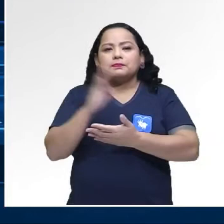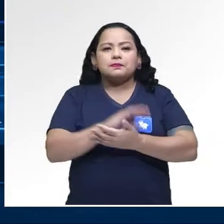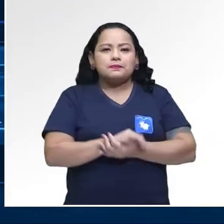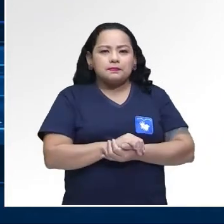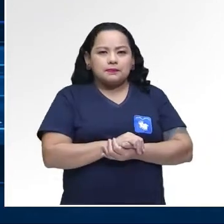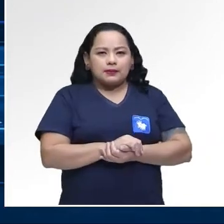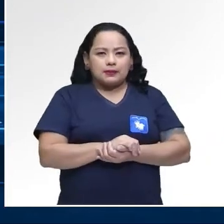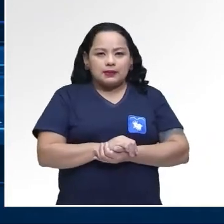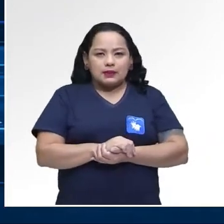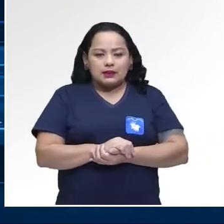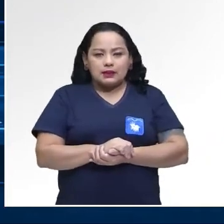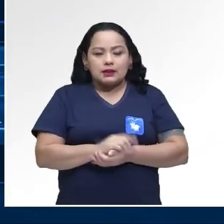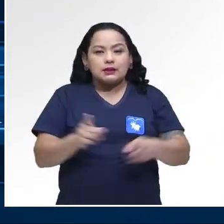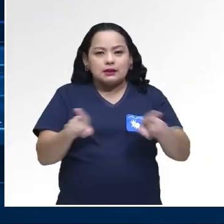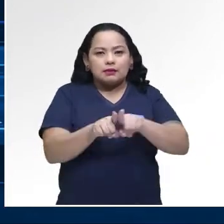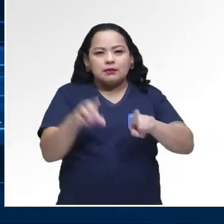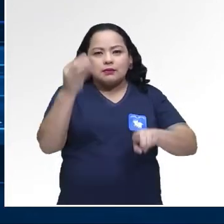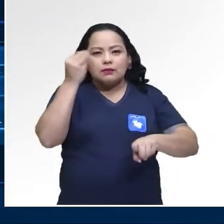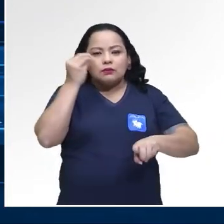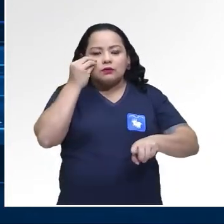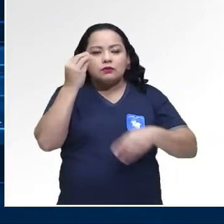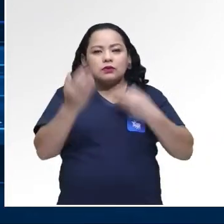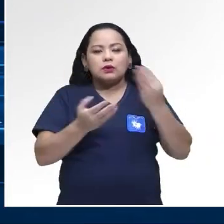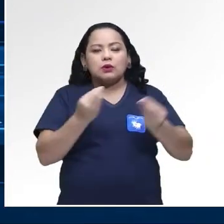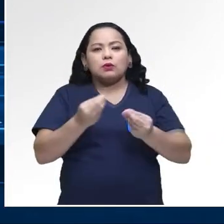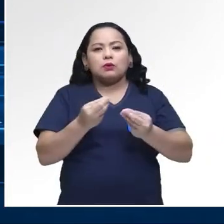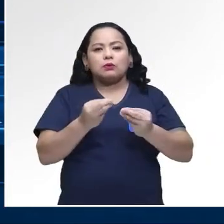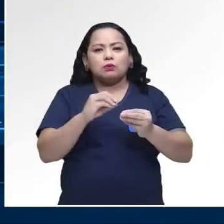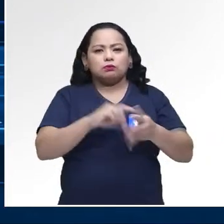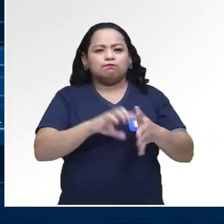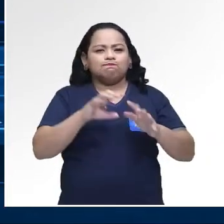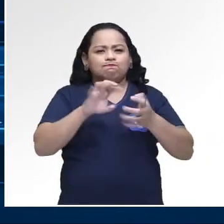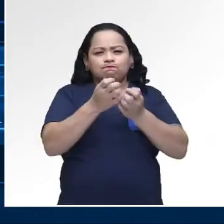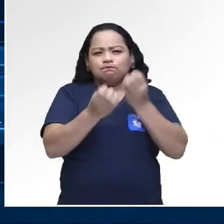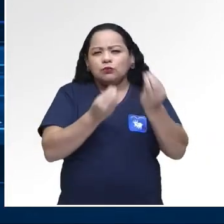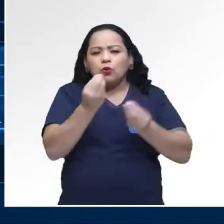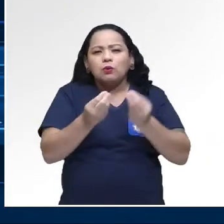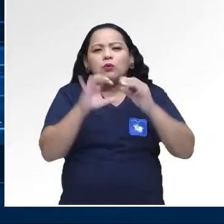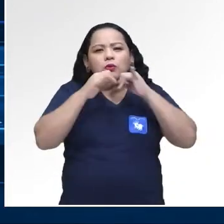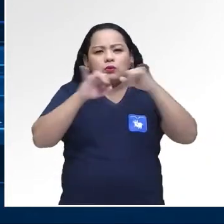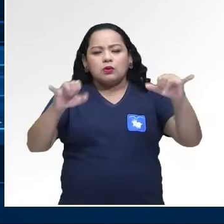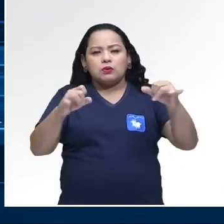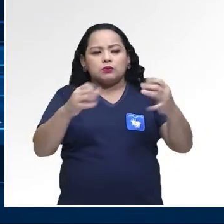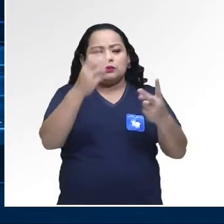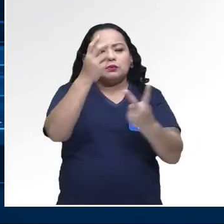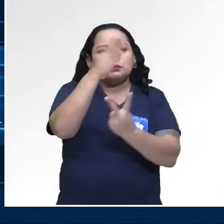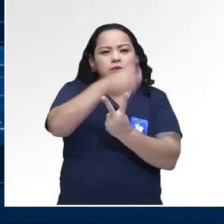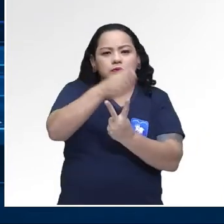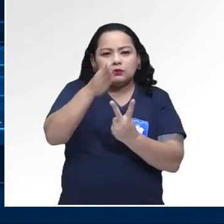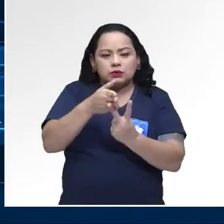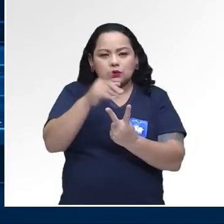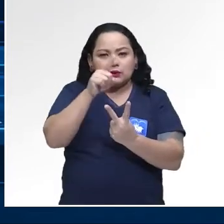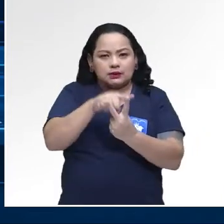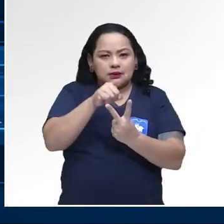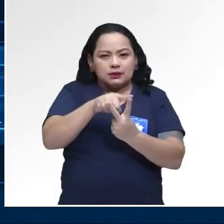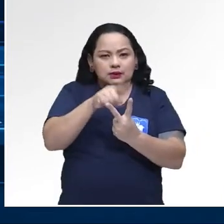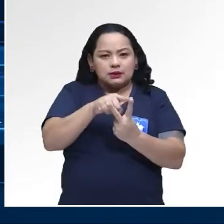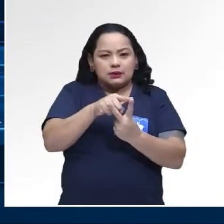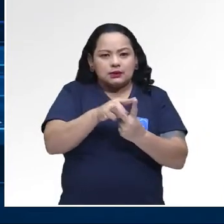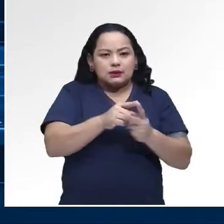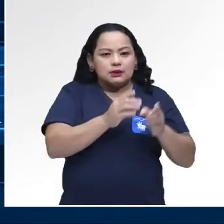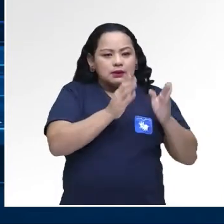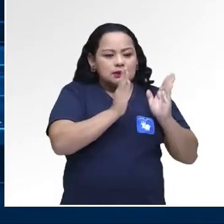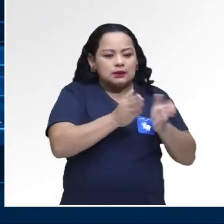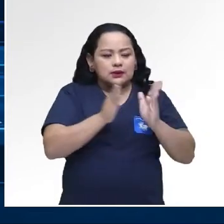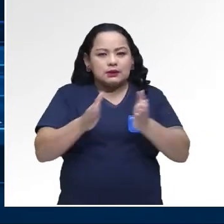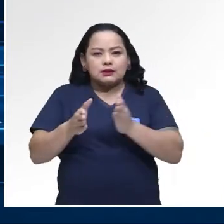E a gente vai observar que quanto ao circuito elétrico, ele é dividido em dois tipos: o circuito em série e o